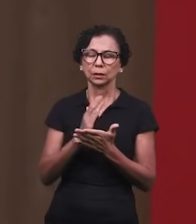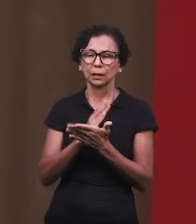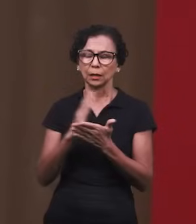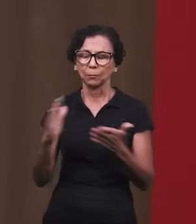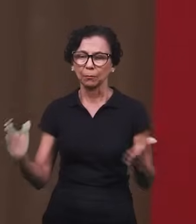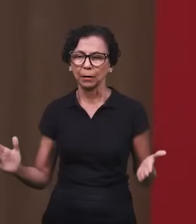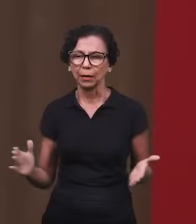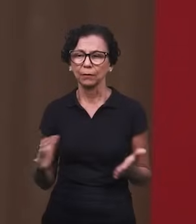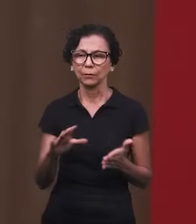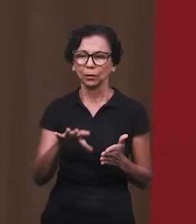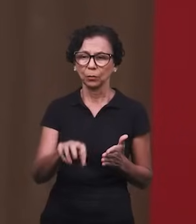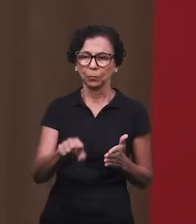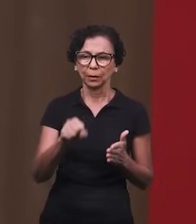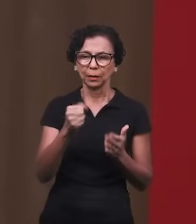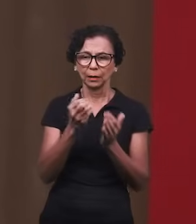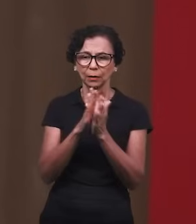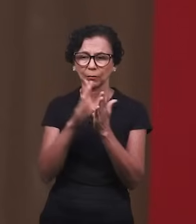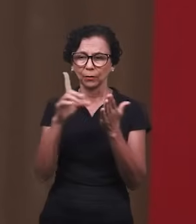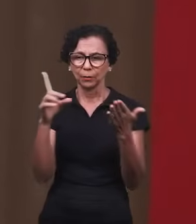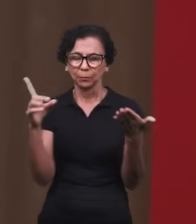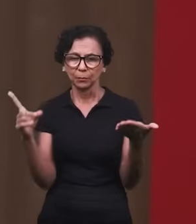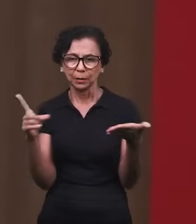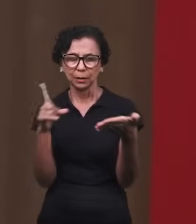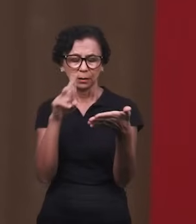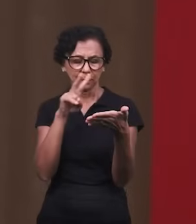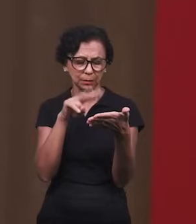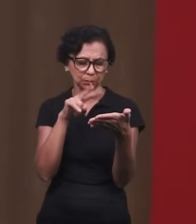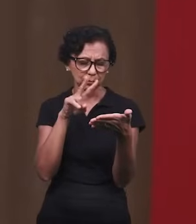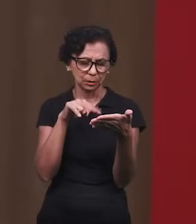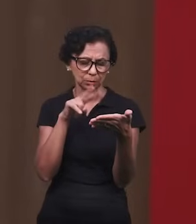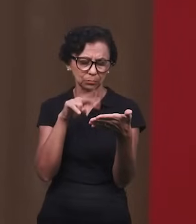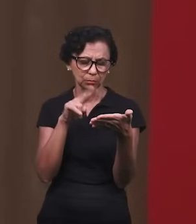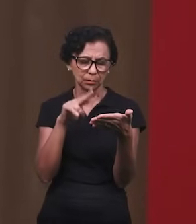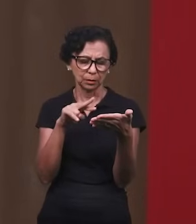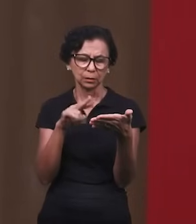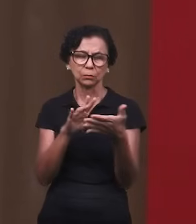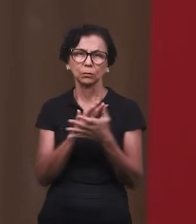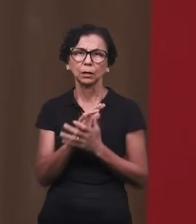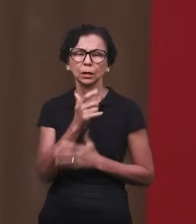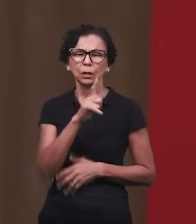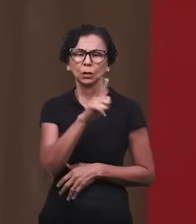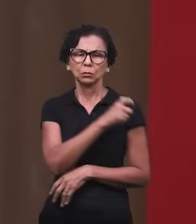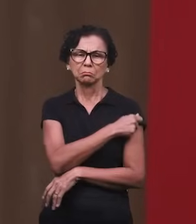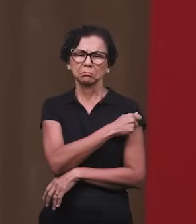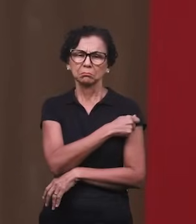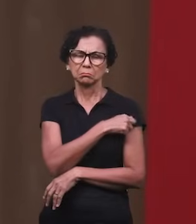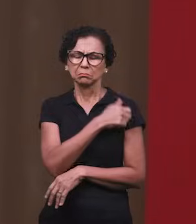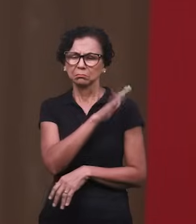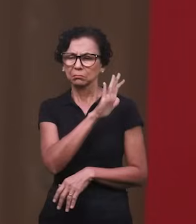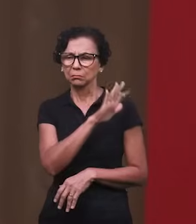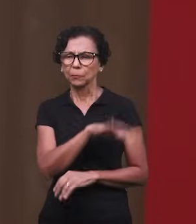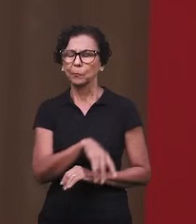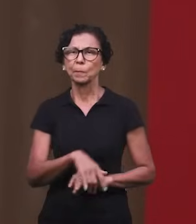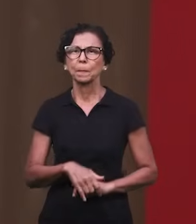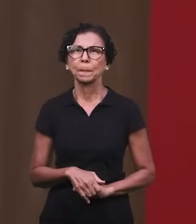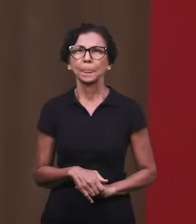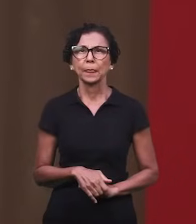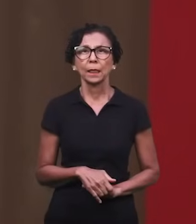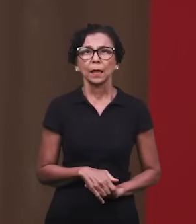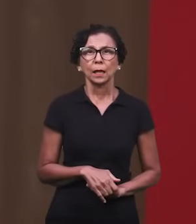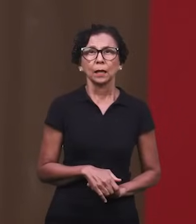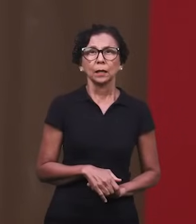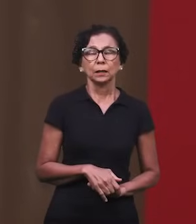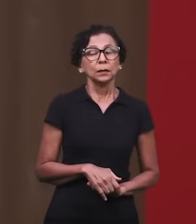eu iria ler a Bíblia enquanto os colegas ali calouros queriam discutir outras coisas e tudo mais e tal. E muitas vezes eu não